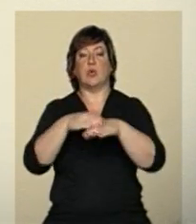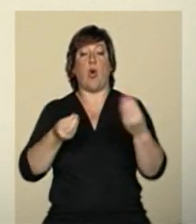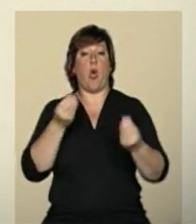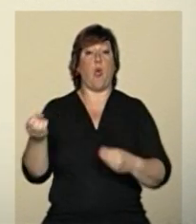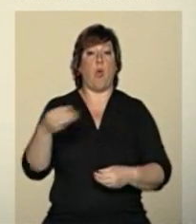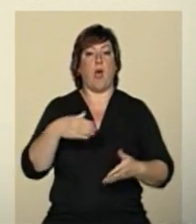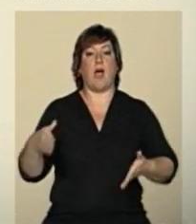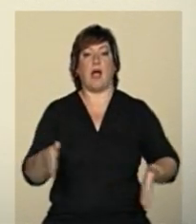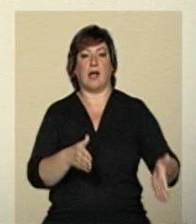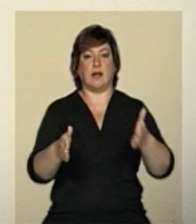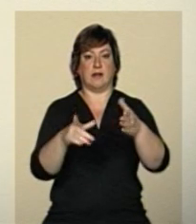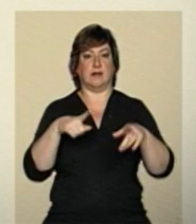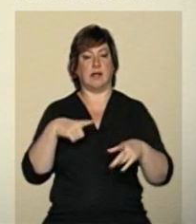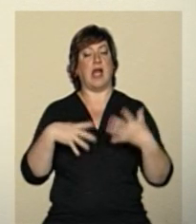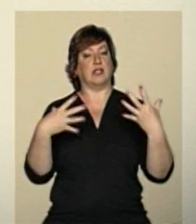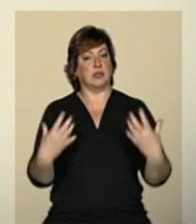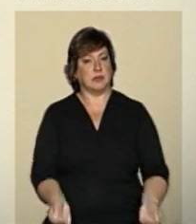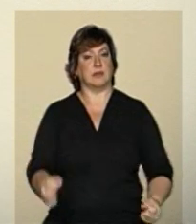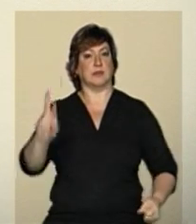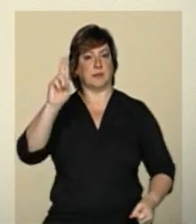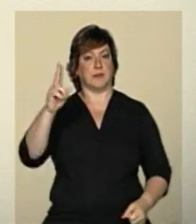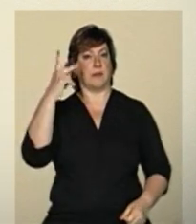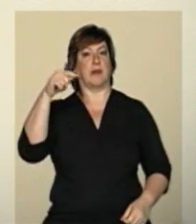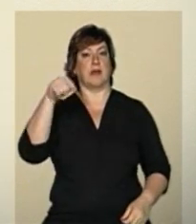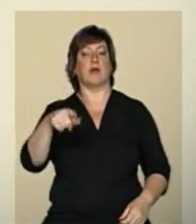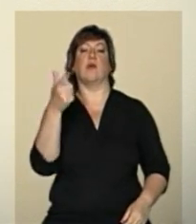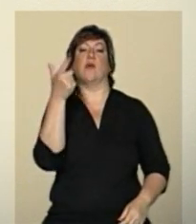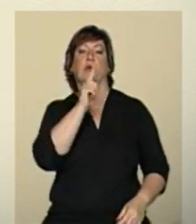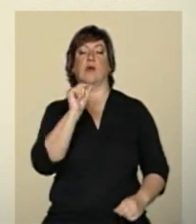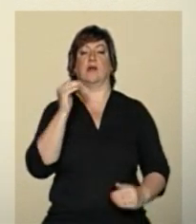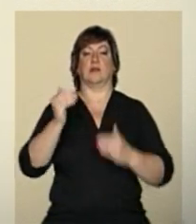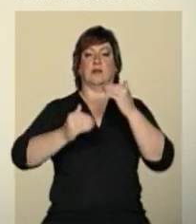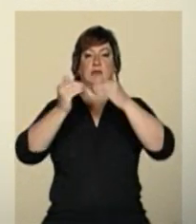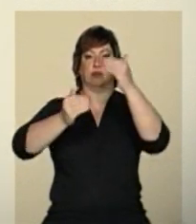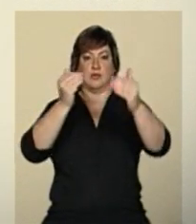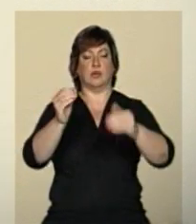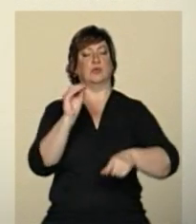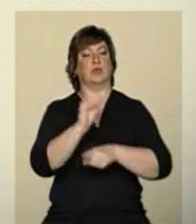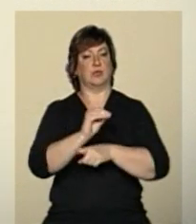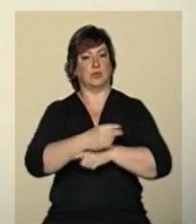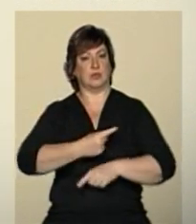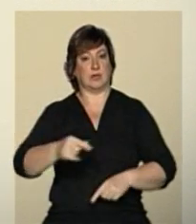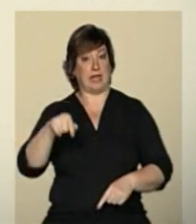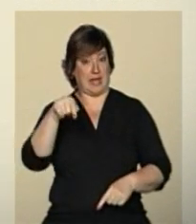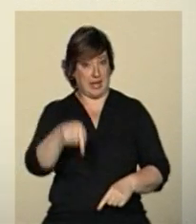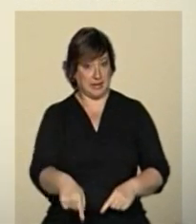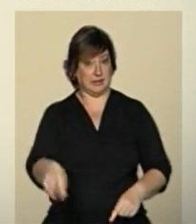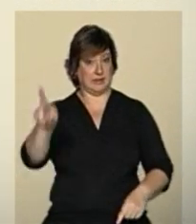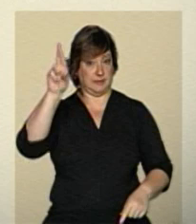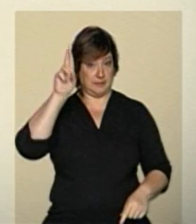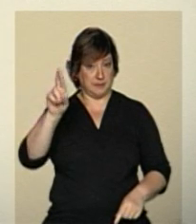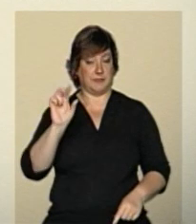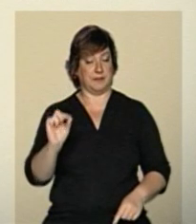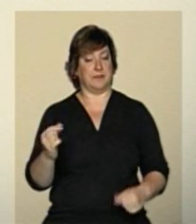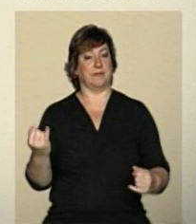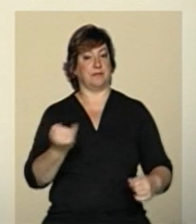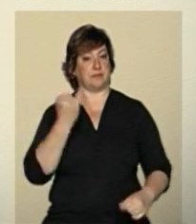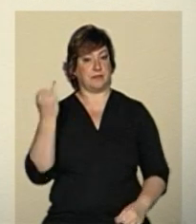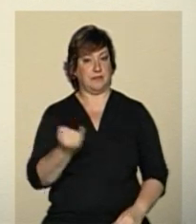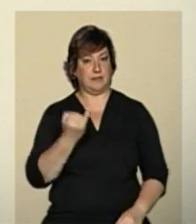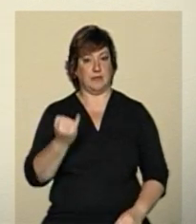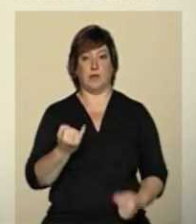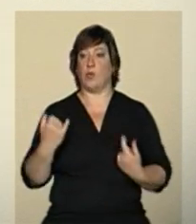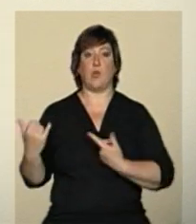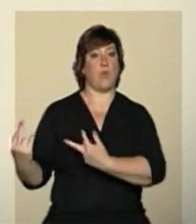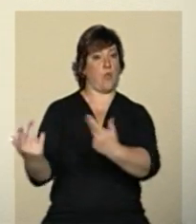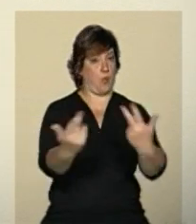caminhos e assumir responsabilidades para alcançar o desenvolvimento sustentável. Essas responsabilidades são comuns a